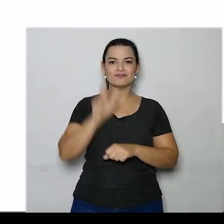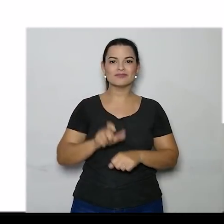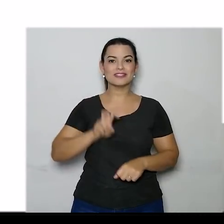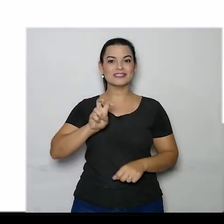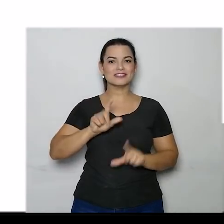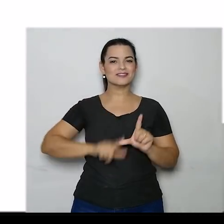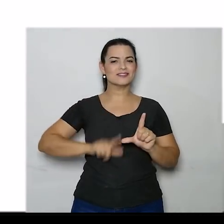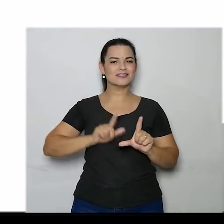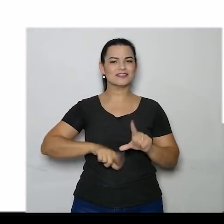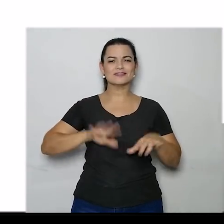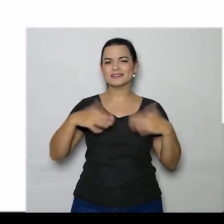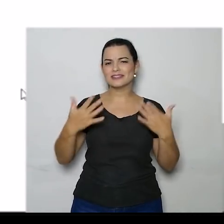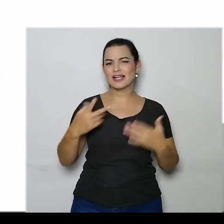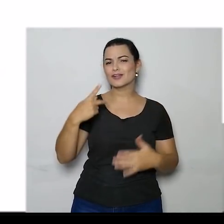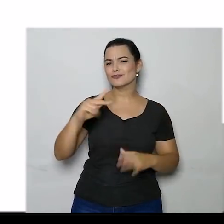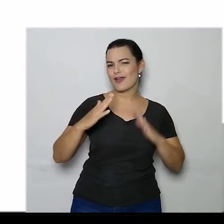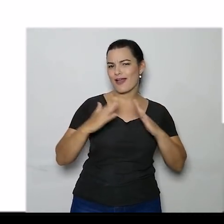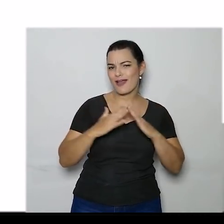na sua casa